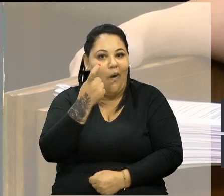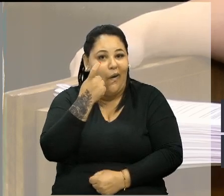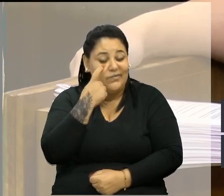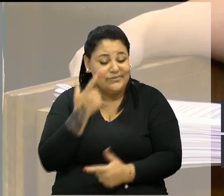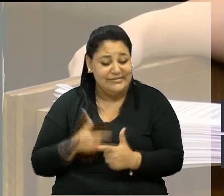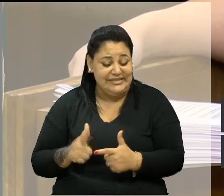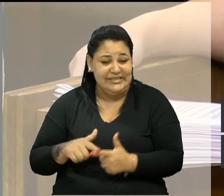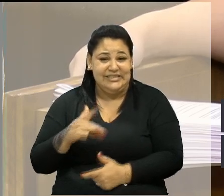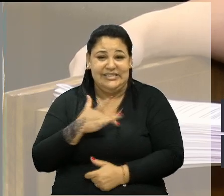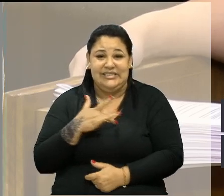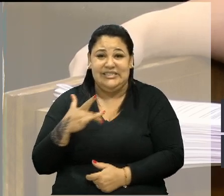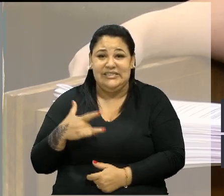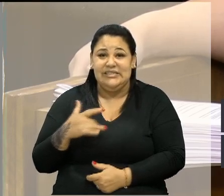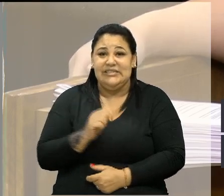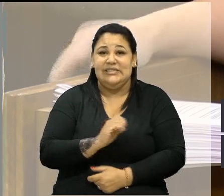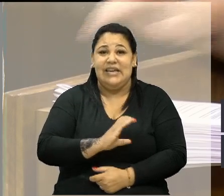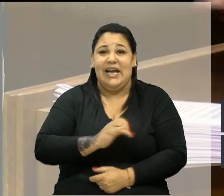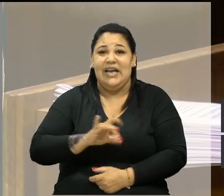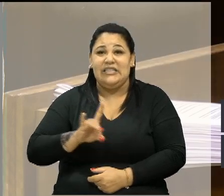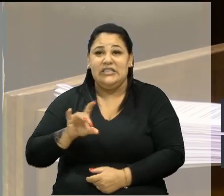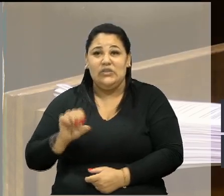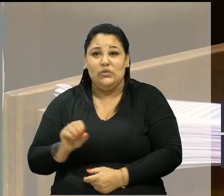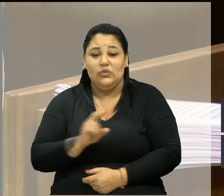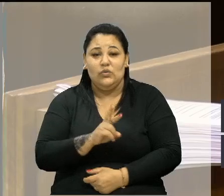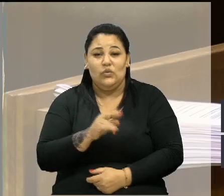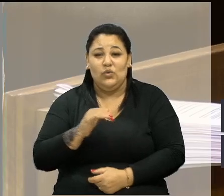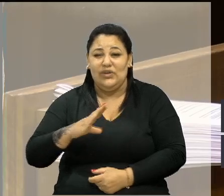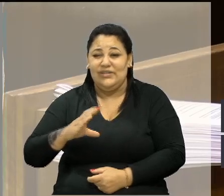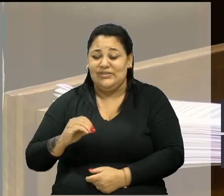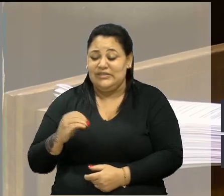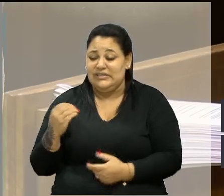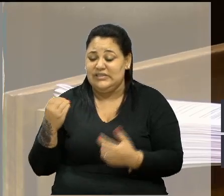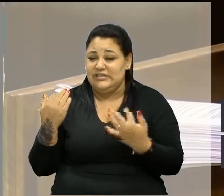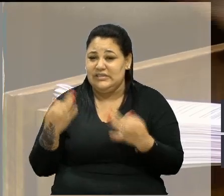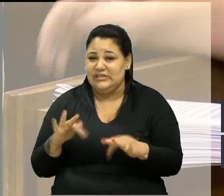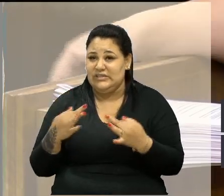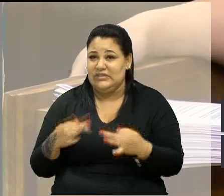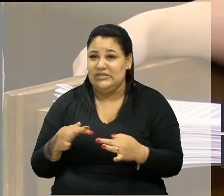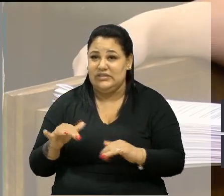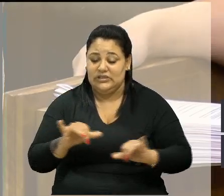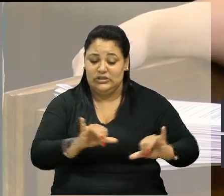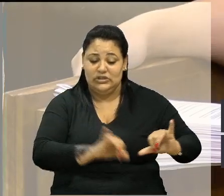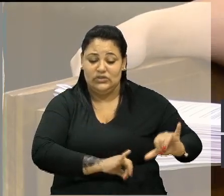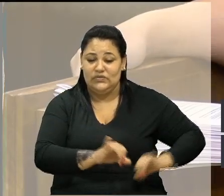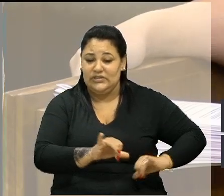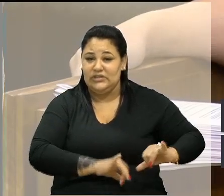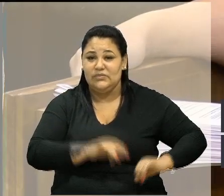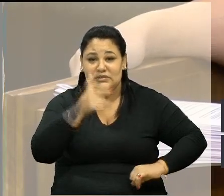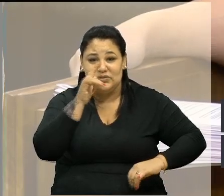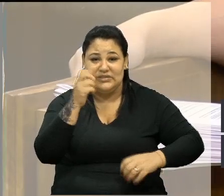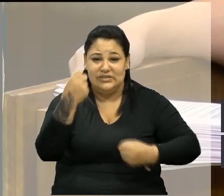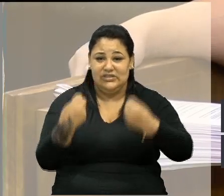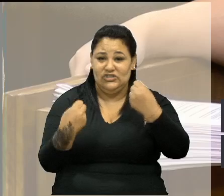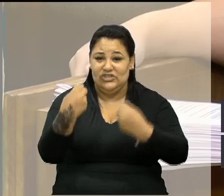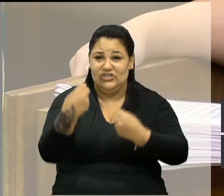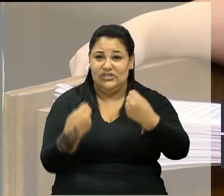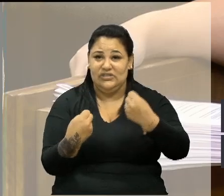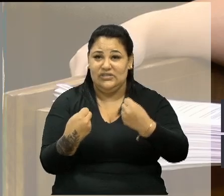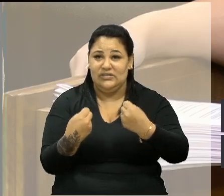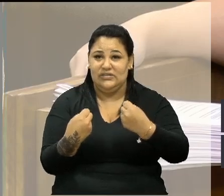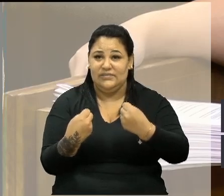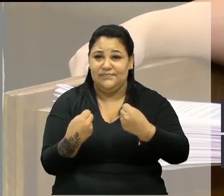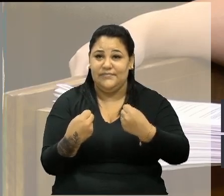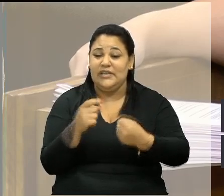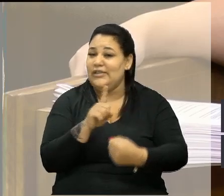me judia. Olha, hoje foi sofrido para chegar aqui na Câmara para conseguir dirigir. Isso que não